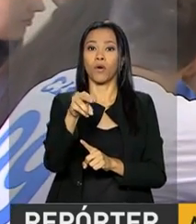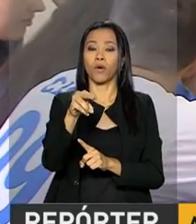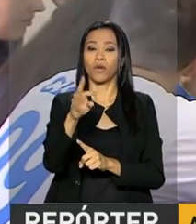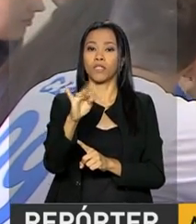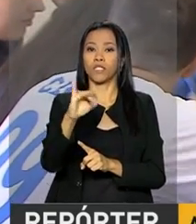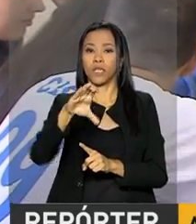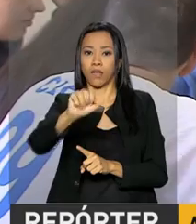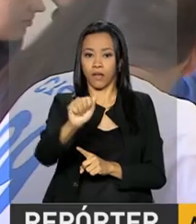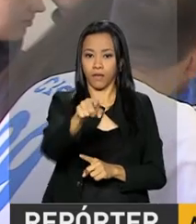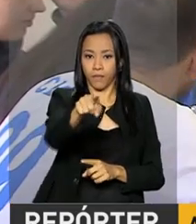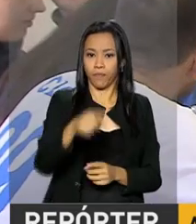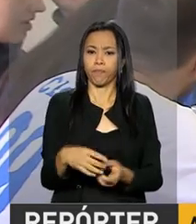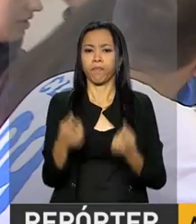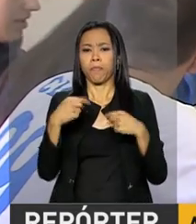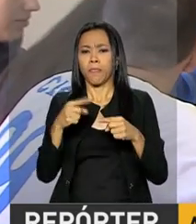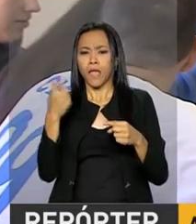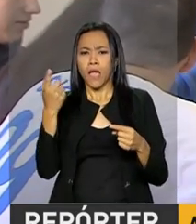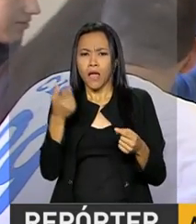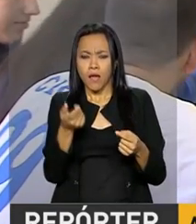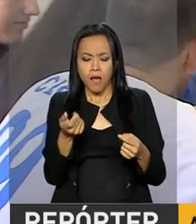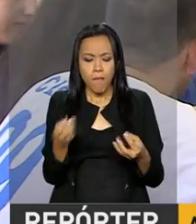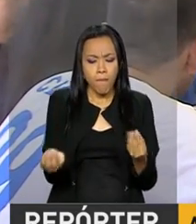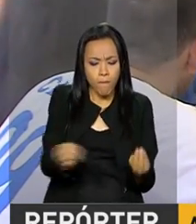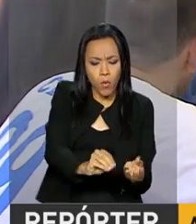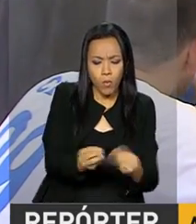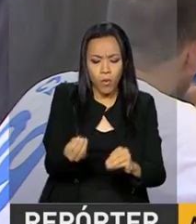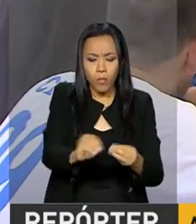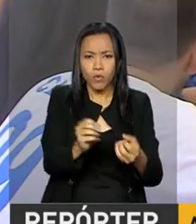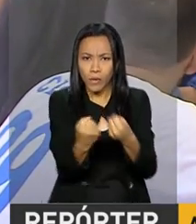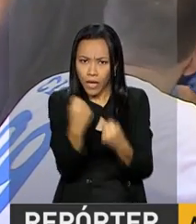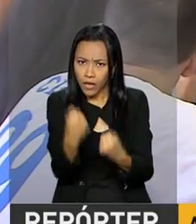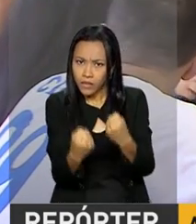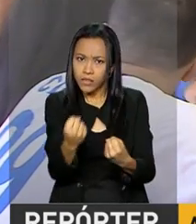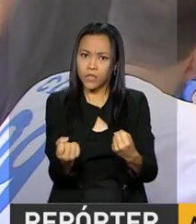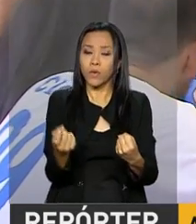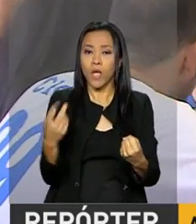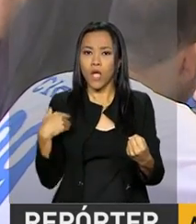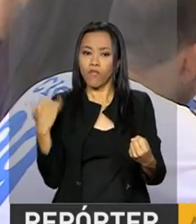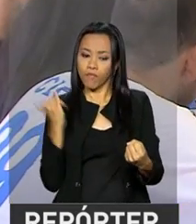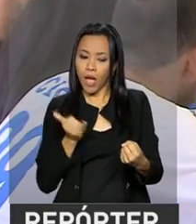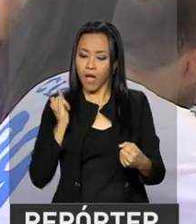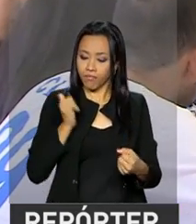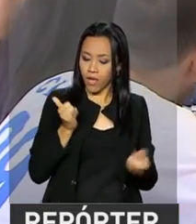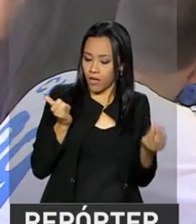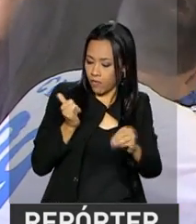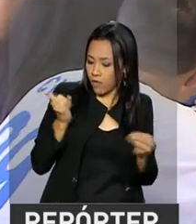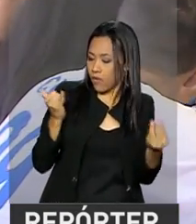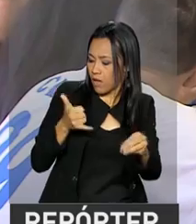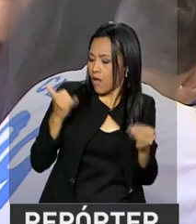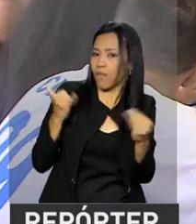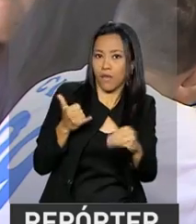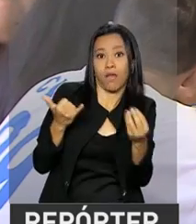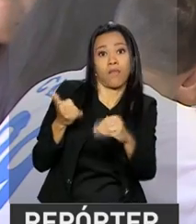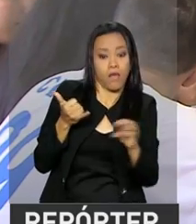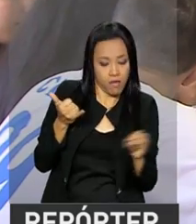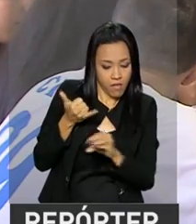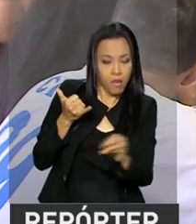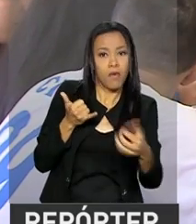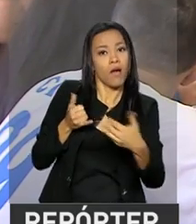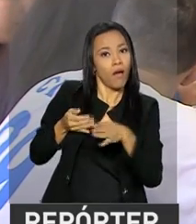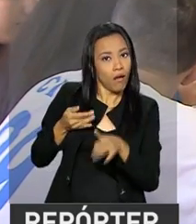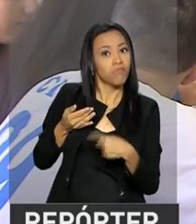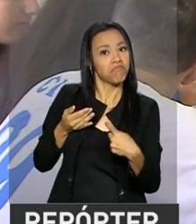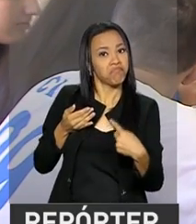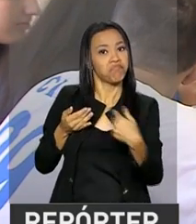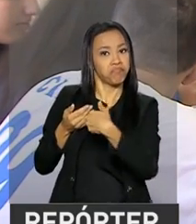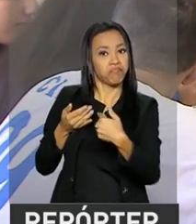programação, a parte da montagem do carrinho, eu dei essa orientação para os alunos e eles passaram a seguir,